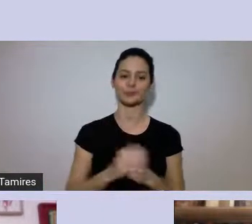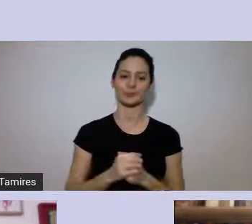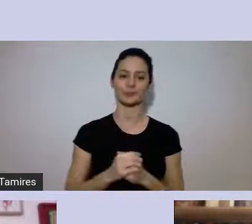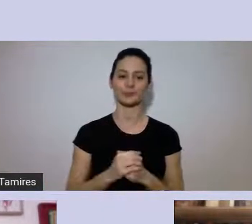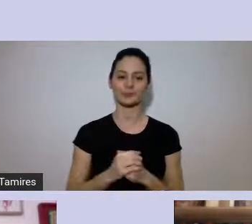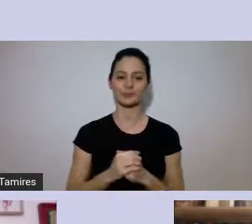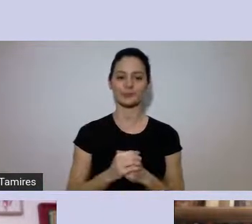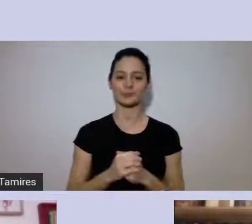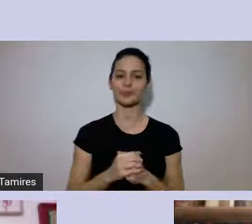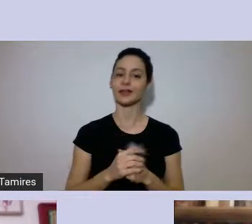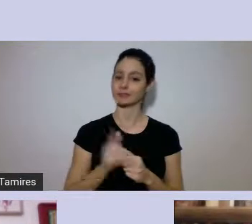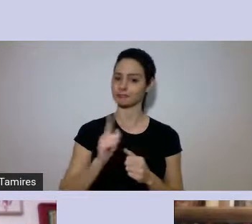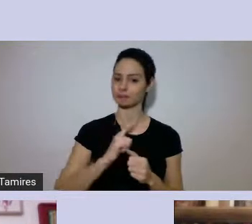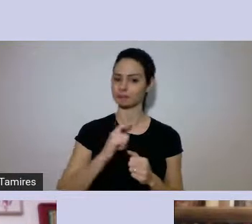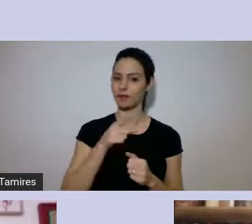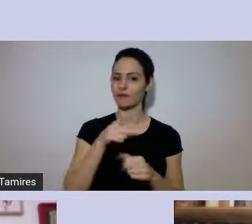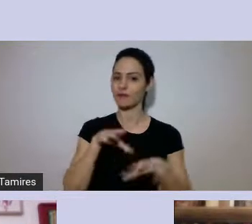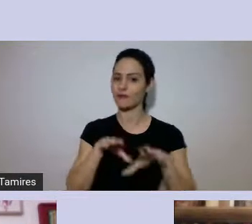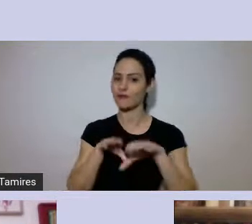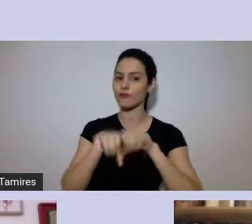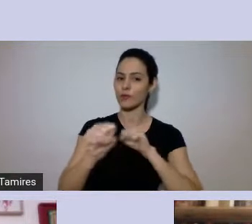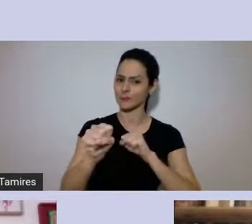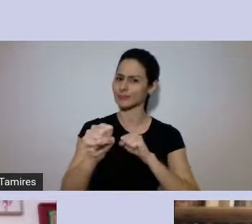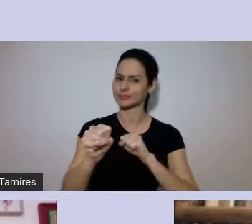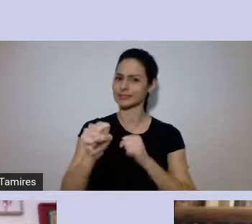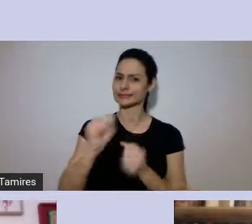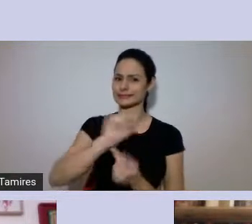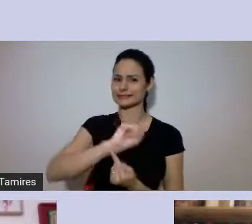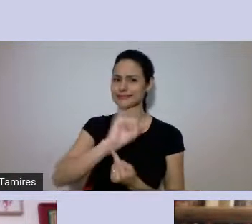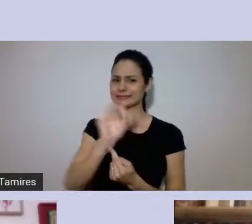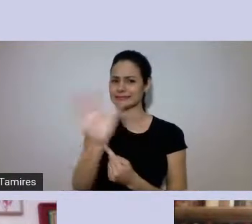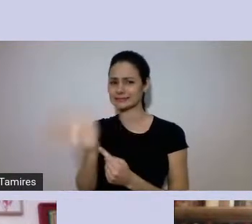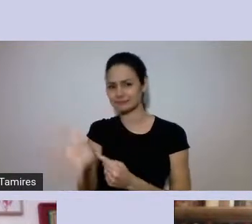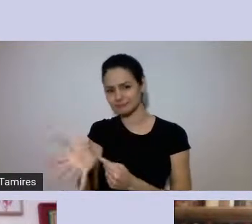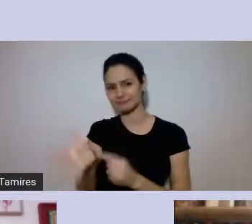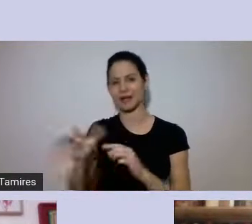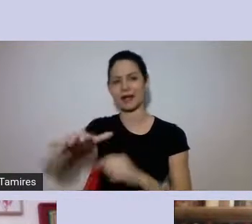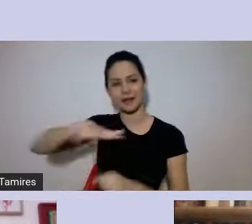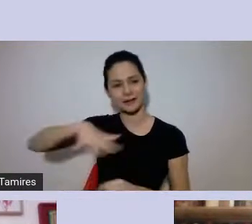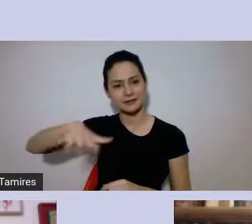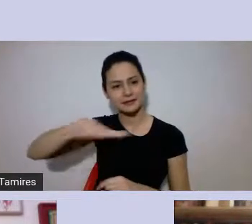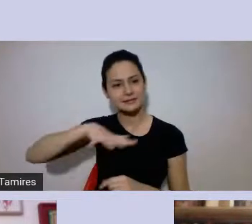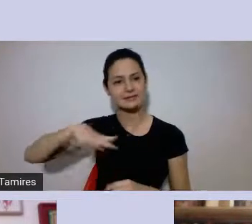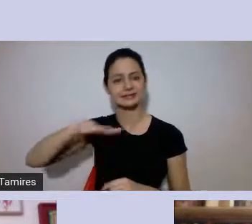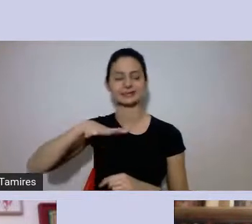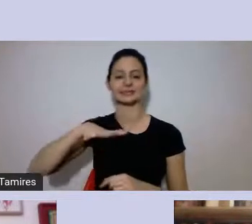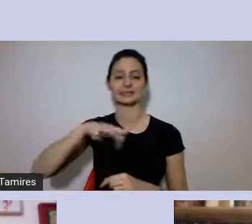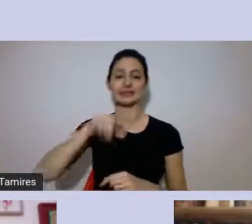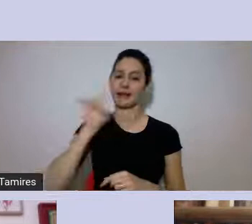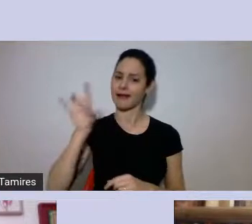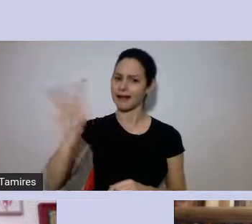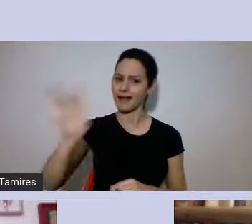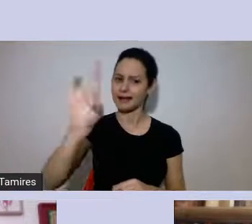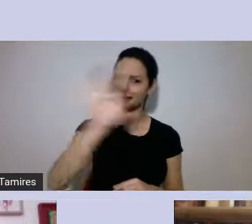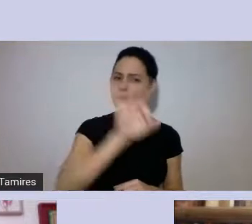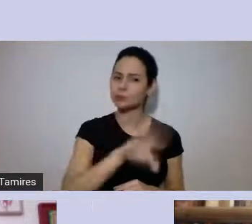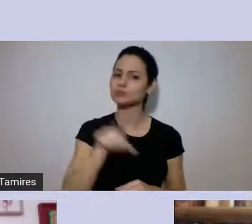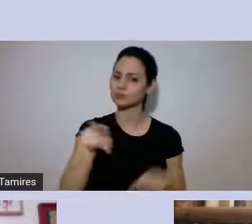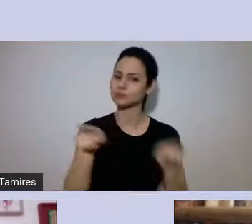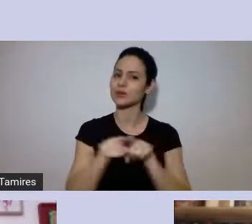Ele tem aí uma formação que é multidisciplinar, né? E eu vejo que cada um tem essa